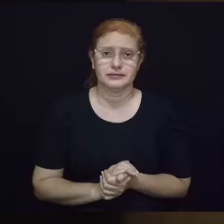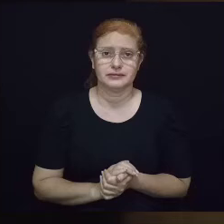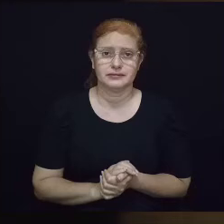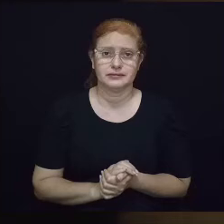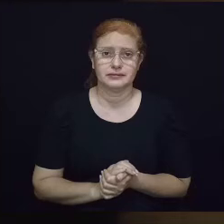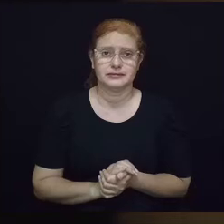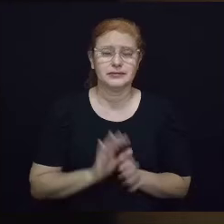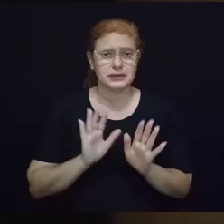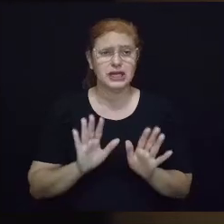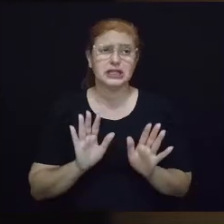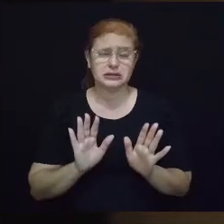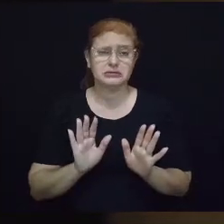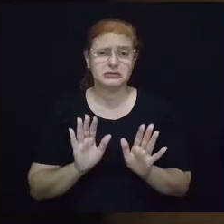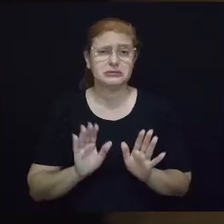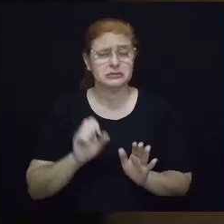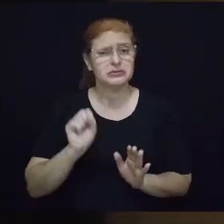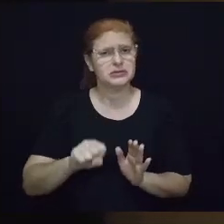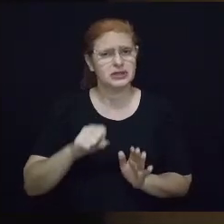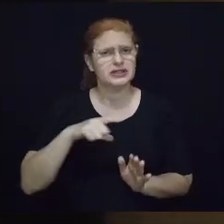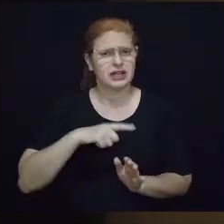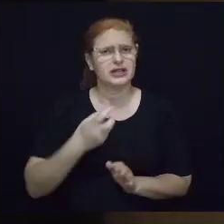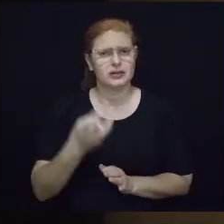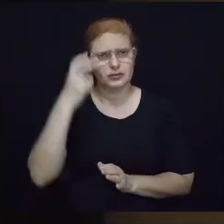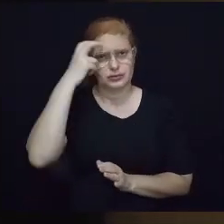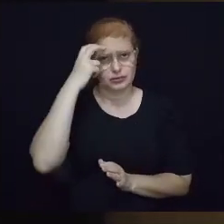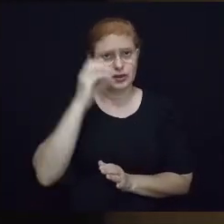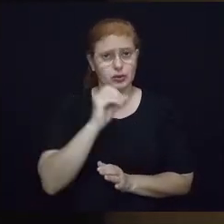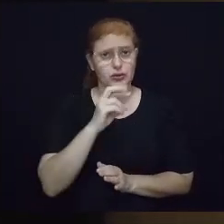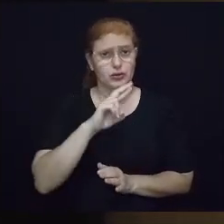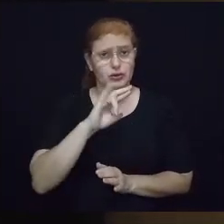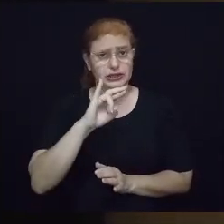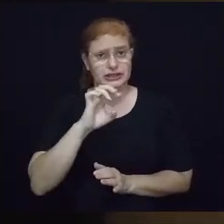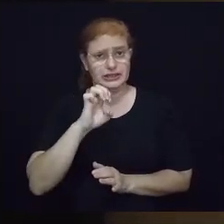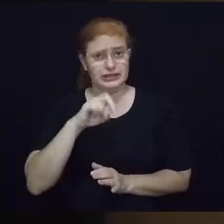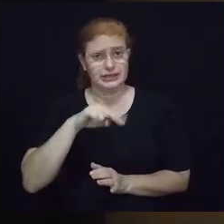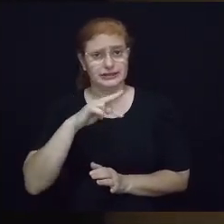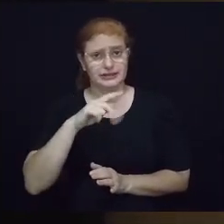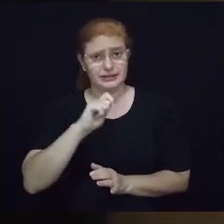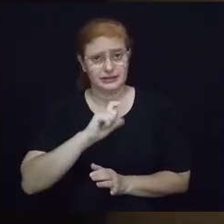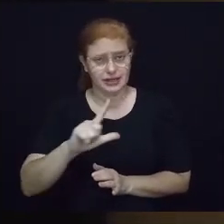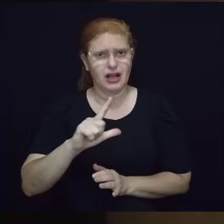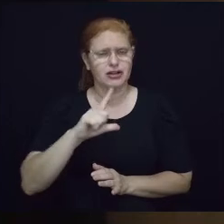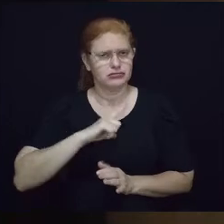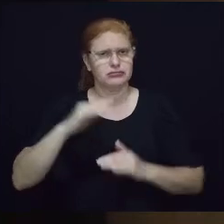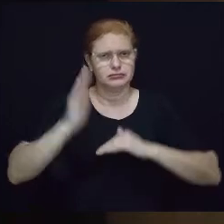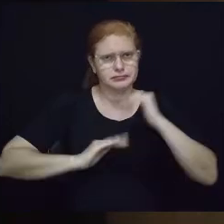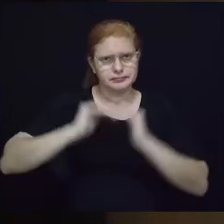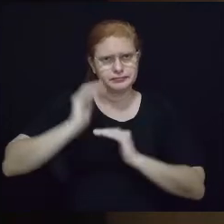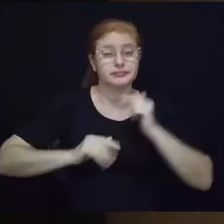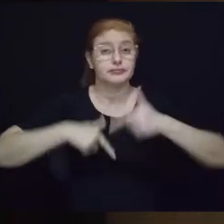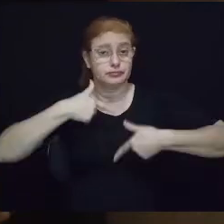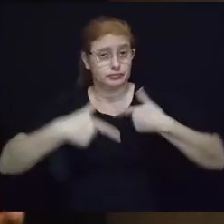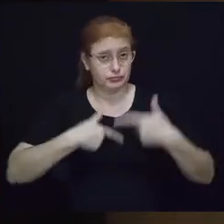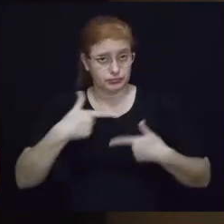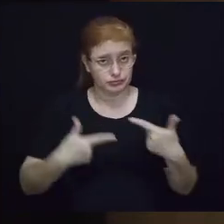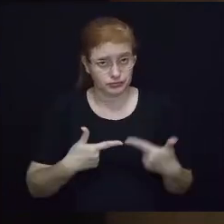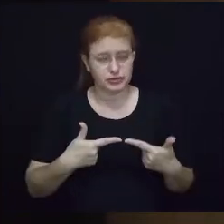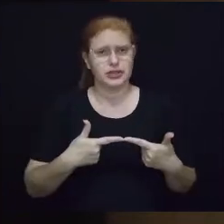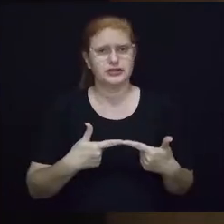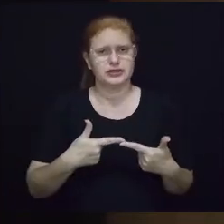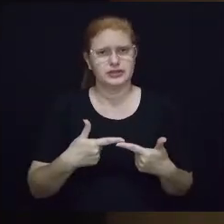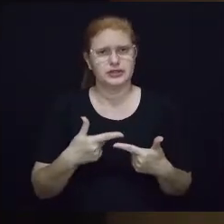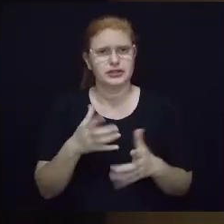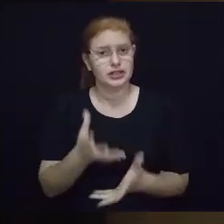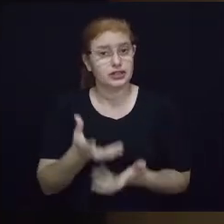mas sim, acho que tem essa cultura oriental de ter uma prática de trabalho, de adquirir